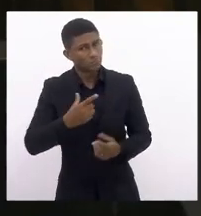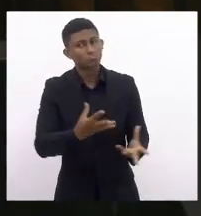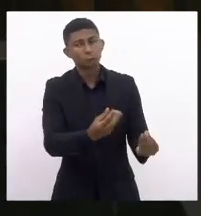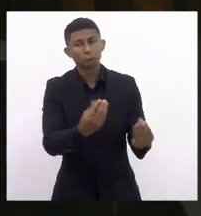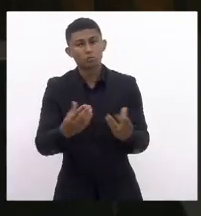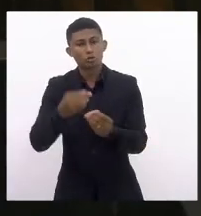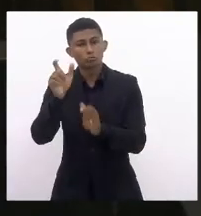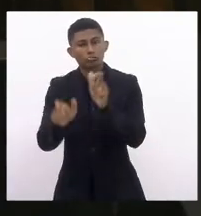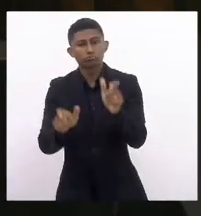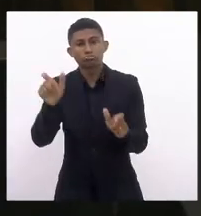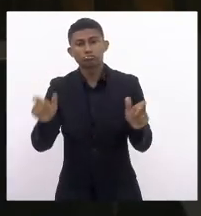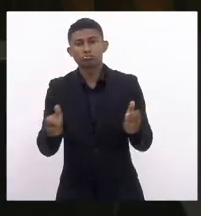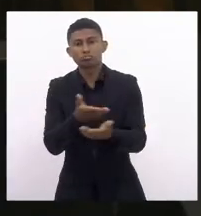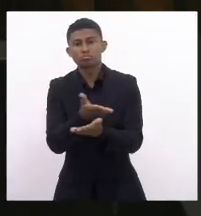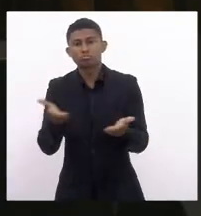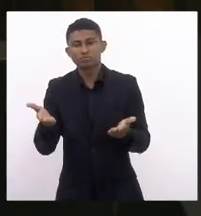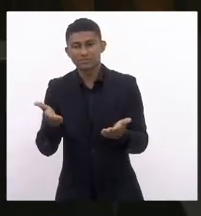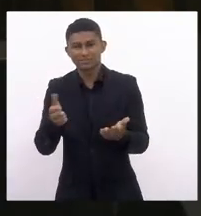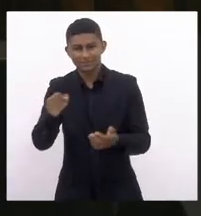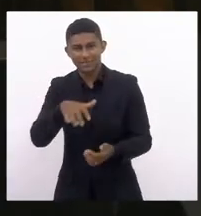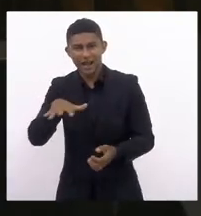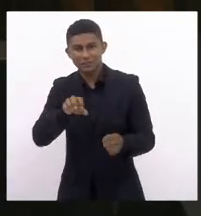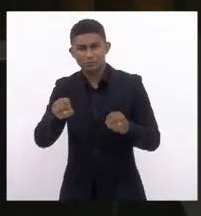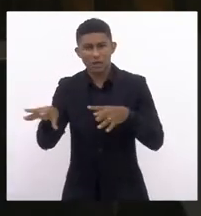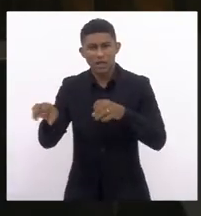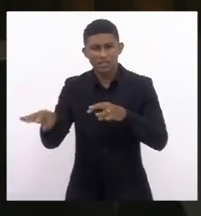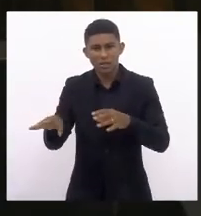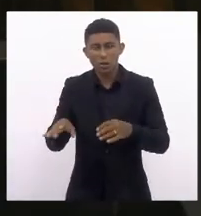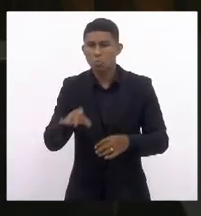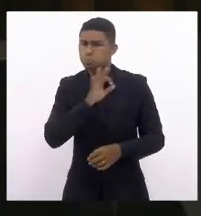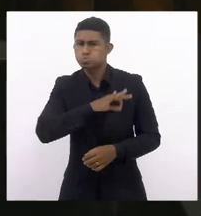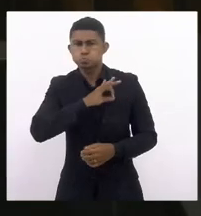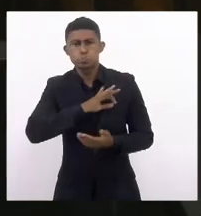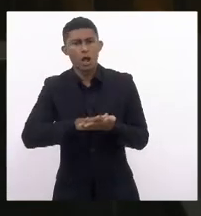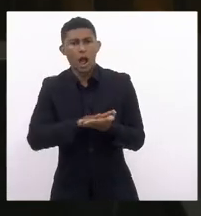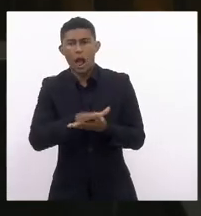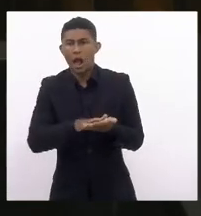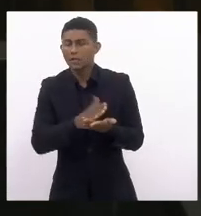recebeu, um monte de profissional de educação recebeu errado, para menos,